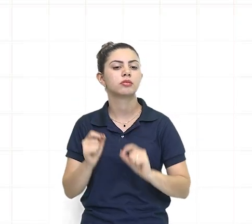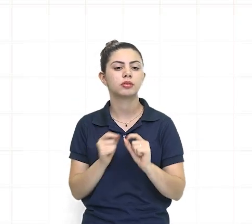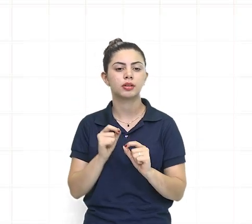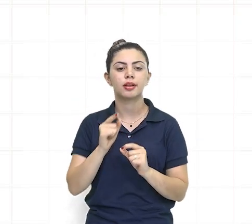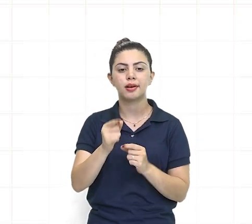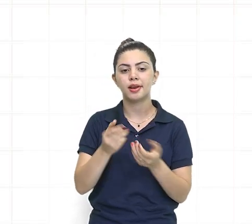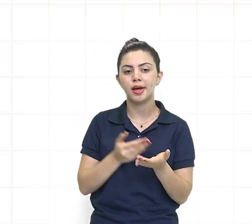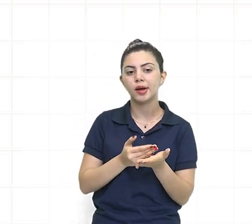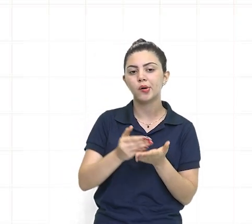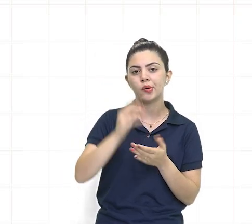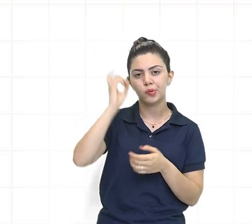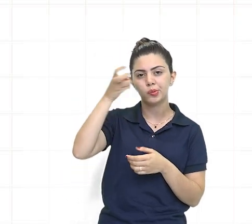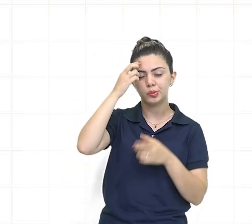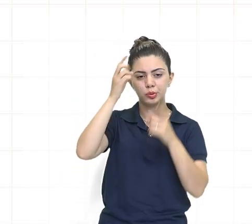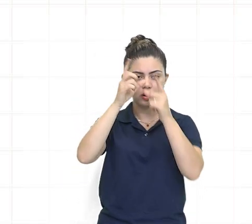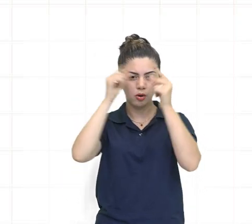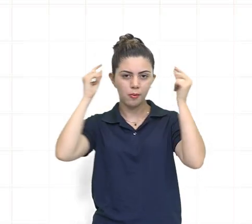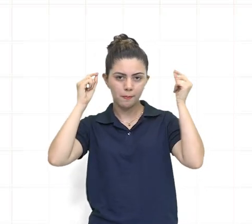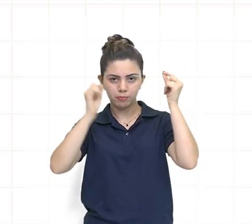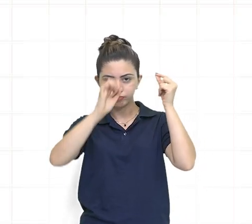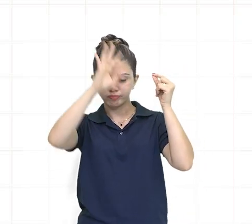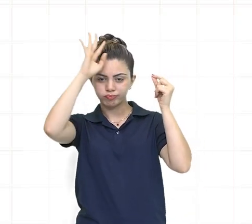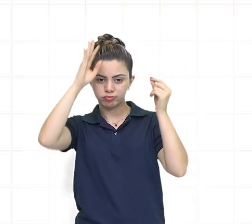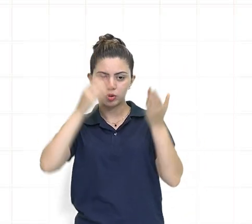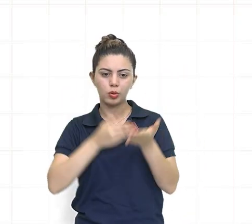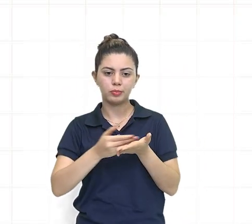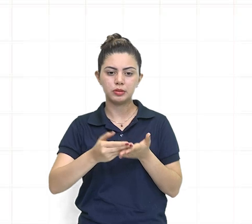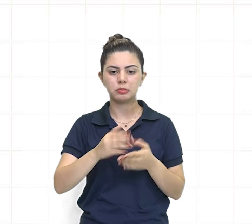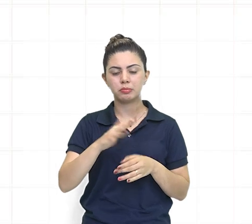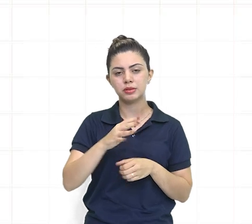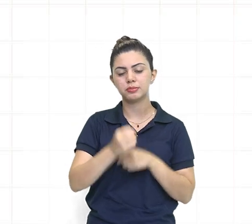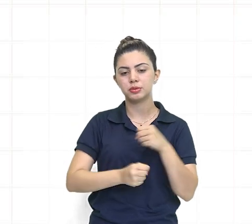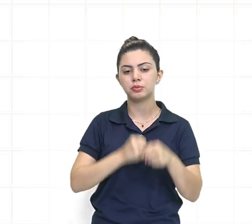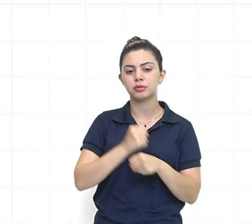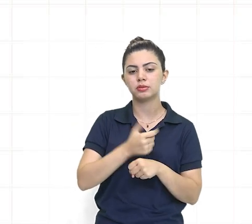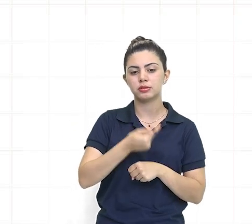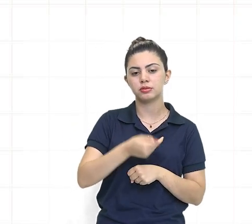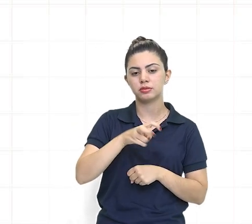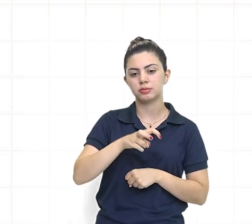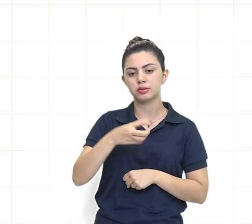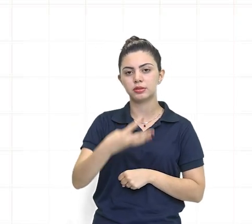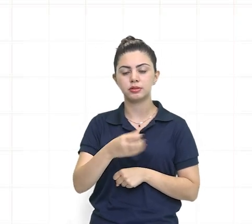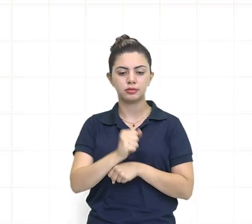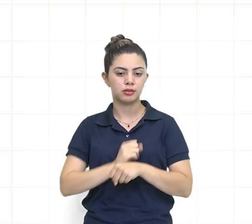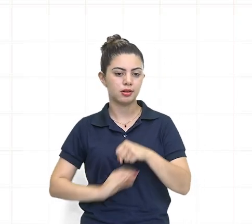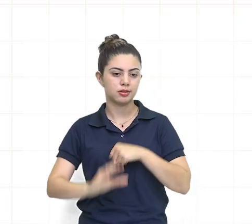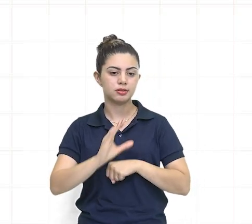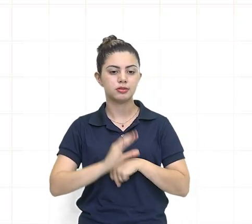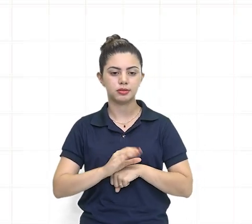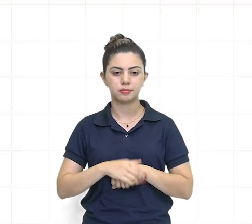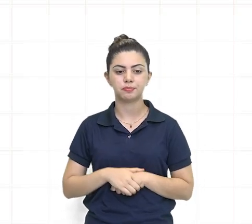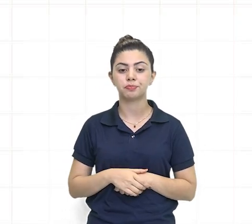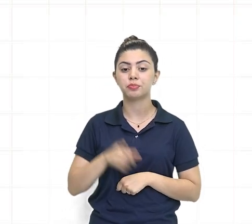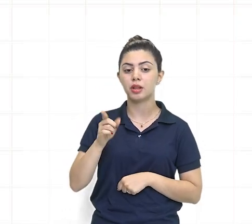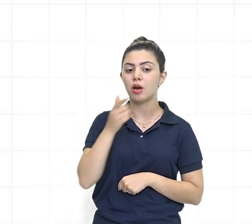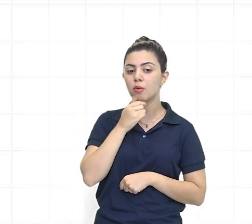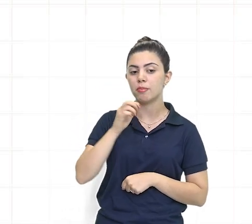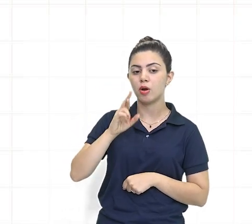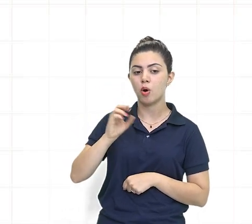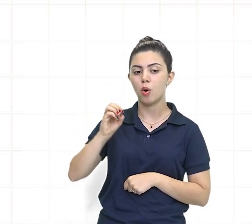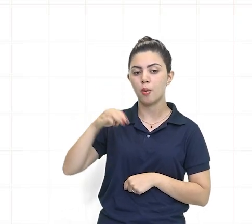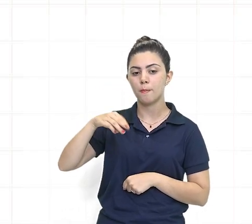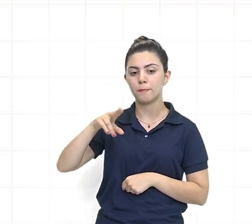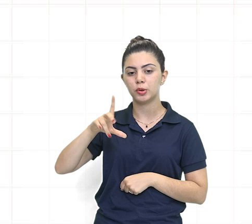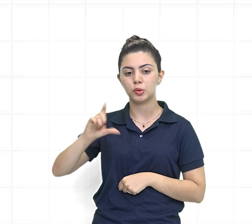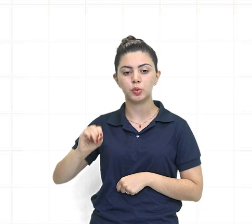teve início junto com a cidade de Roma, por volta do ano de 753 a.C. Rômulo seria,